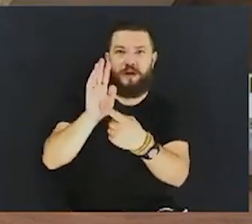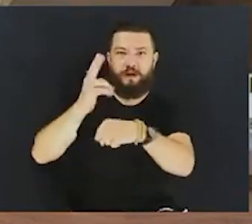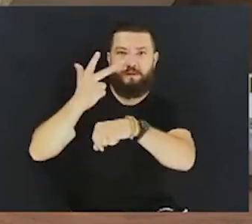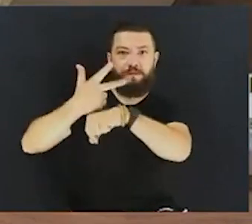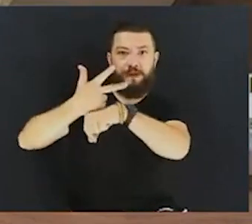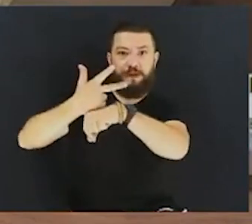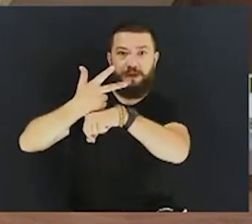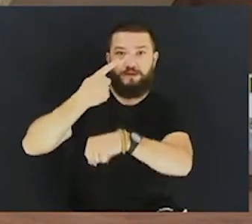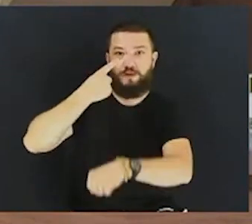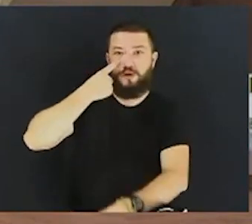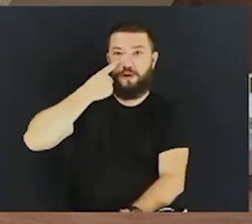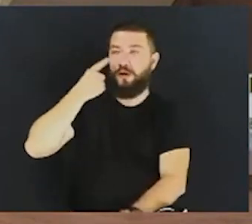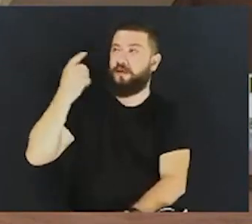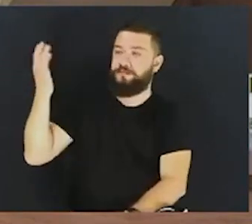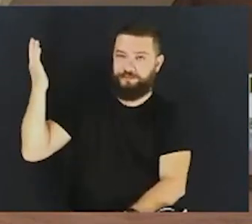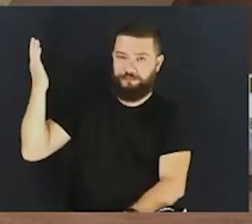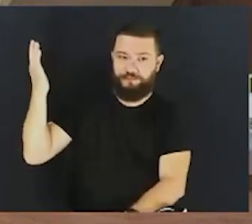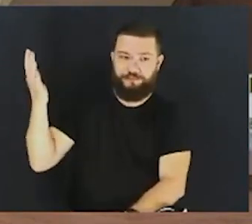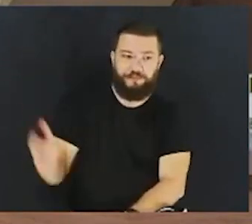cenas.